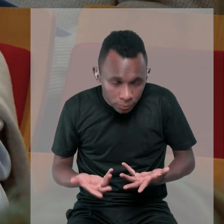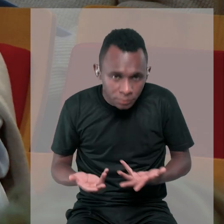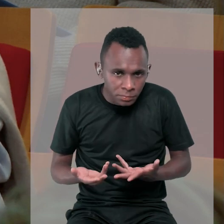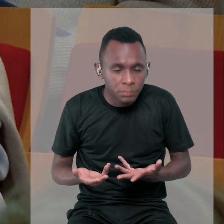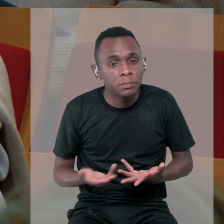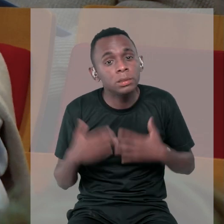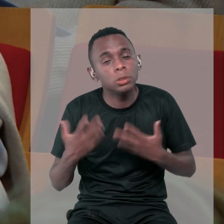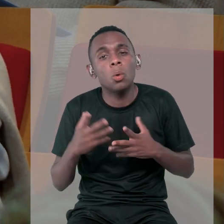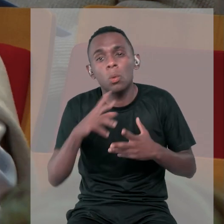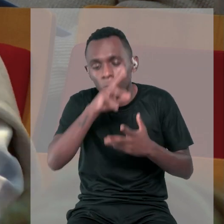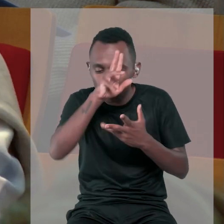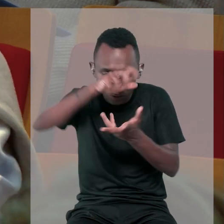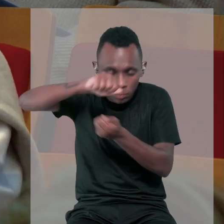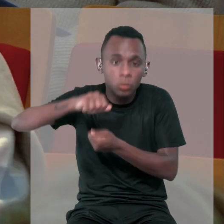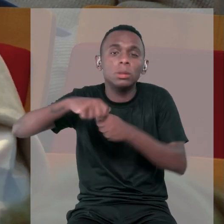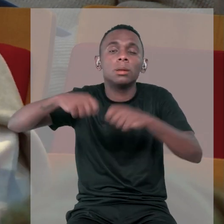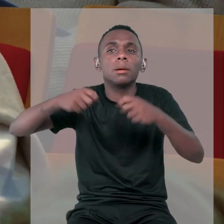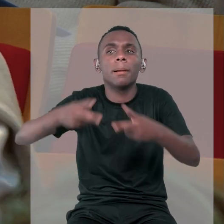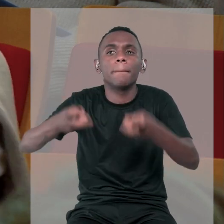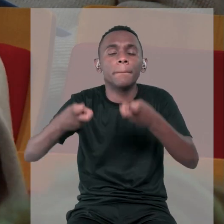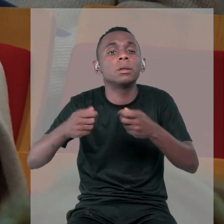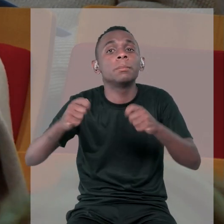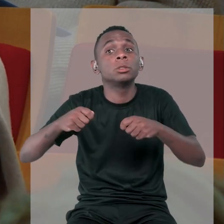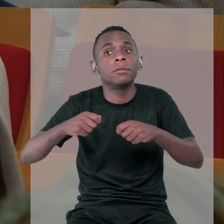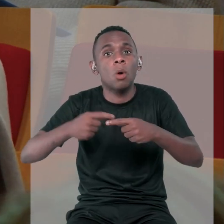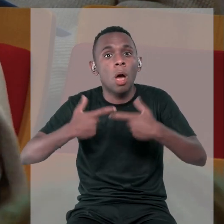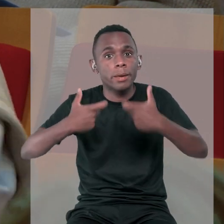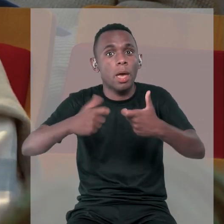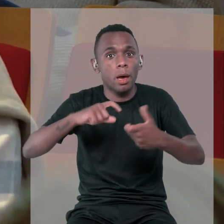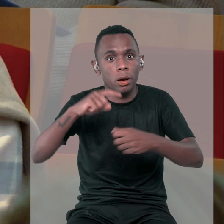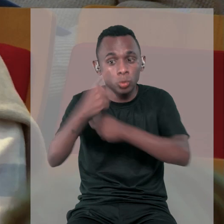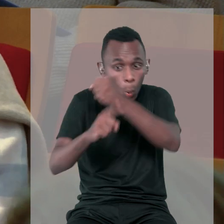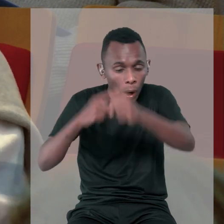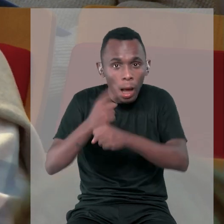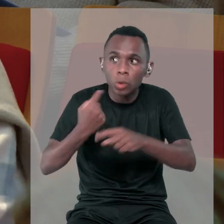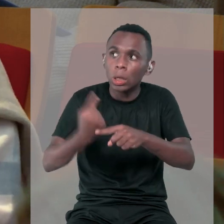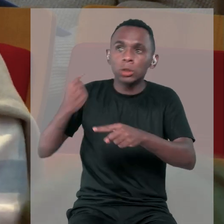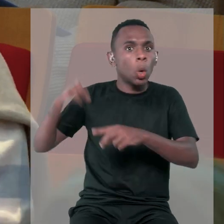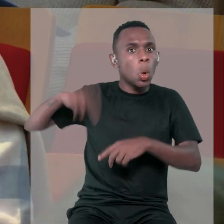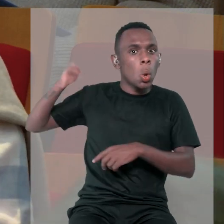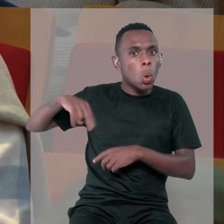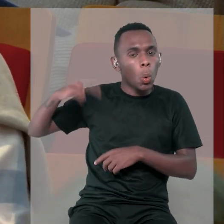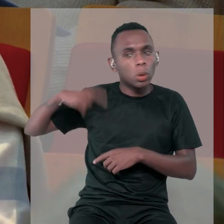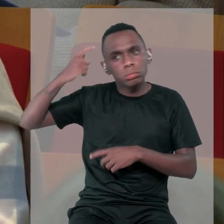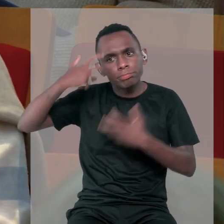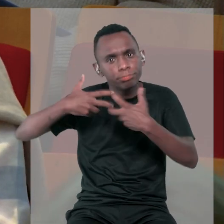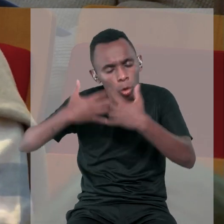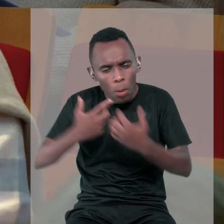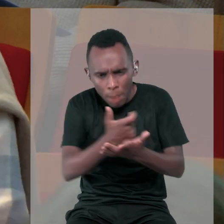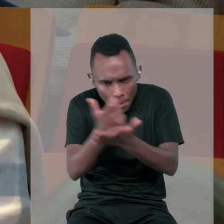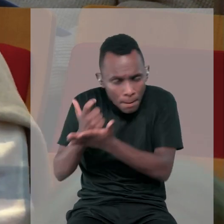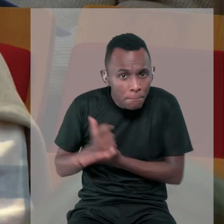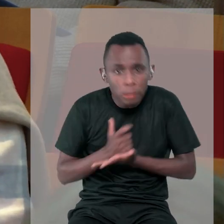a possibilidade de uma guerra nuclear como nunca foi pensada, a sua questão da artilharia. A guerra nuclear é uma guerra de